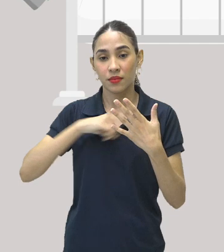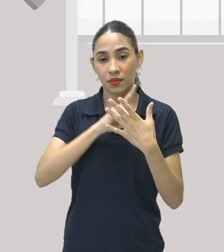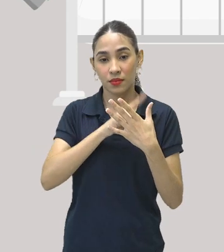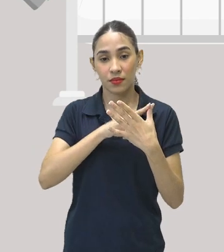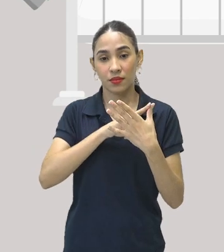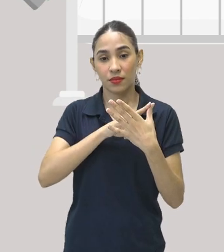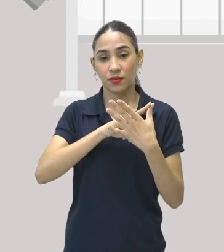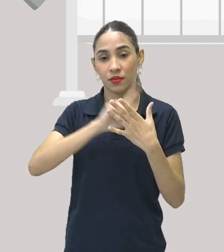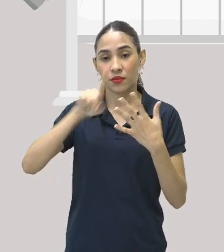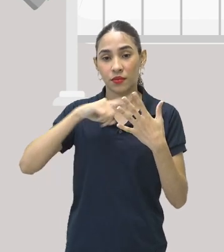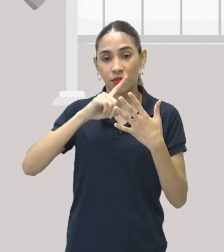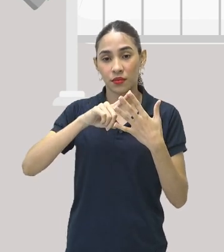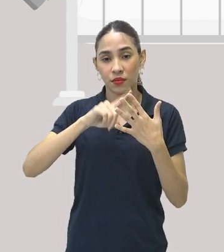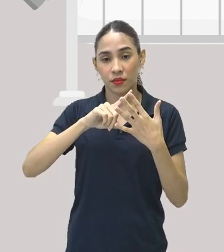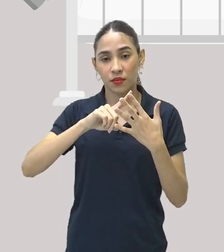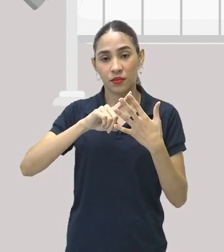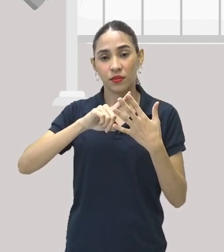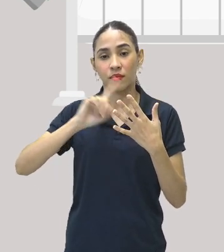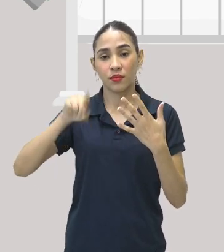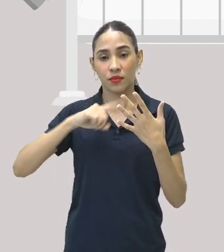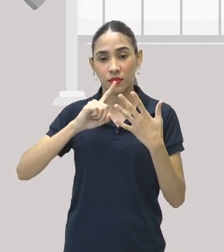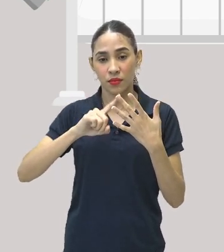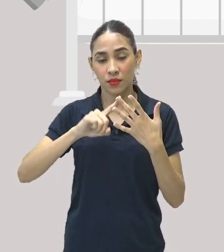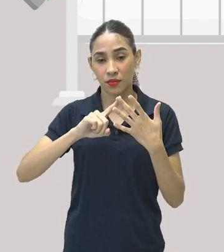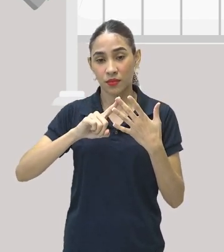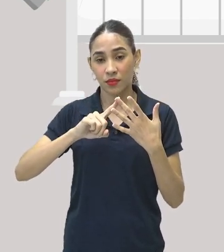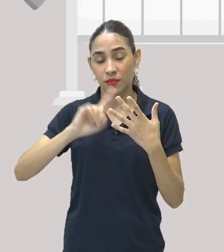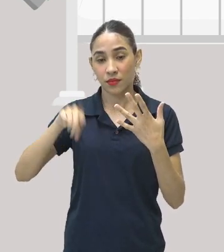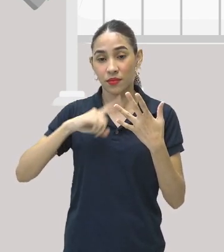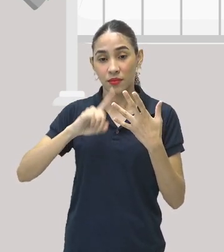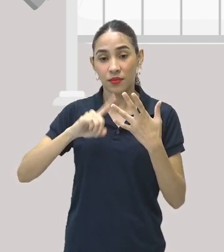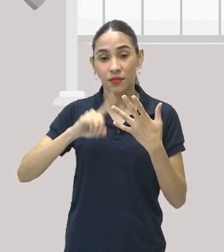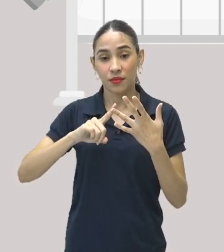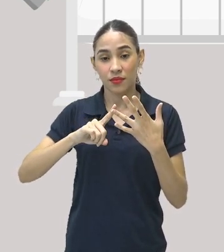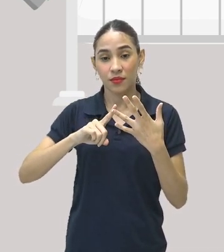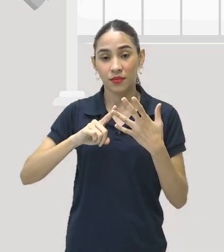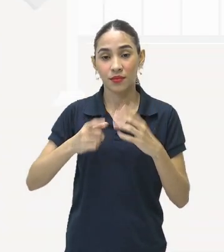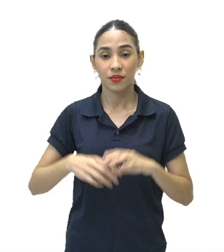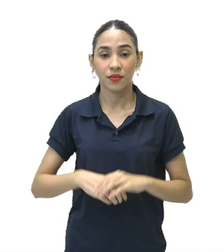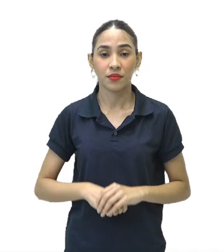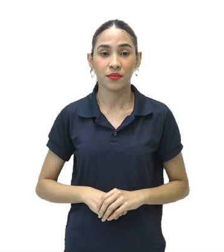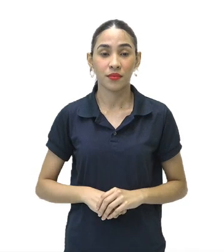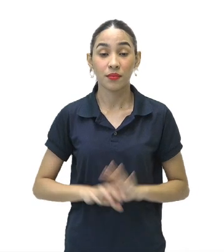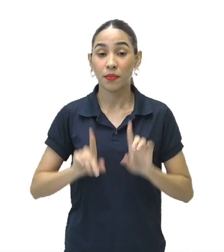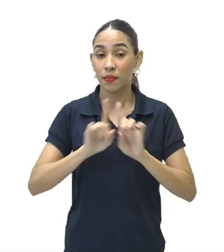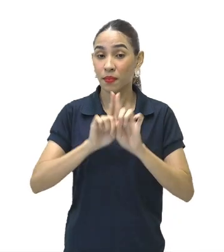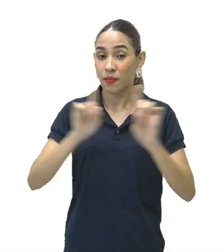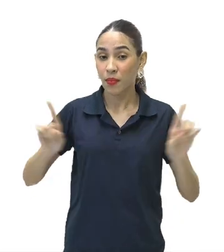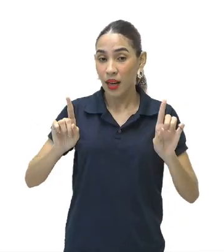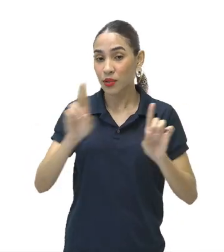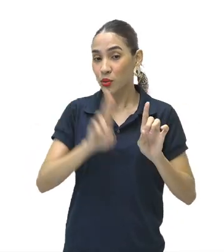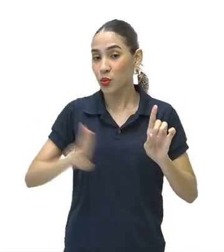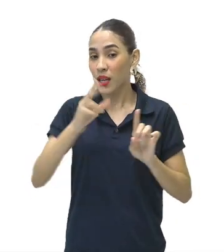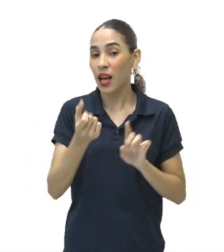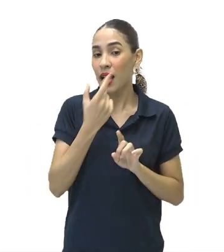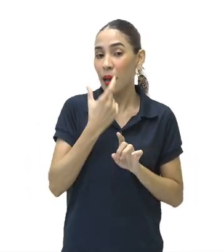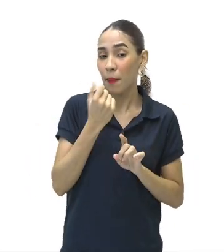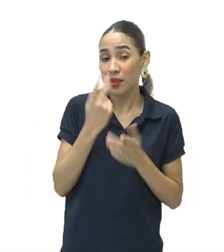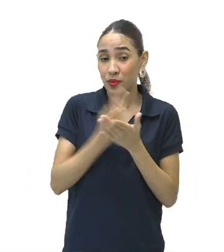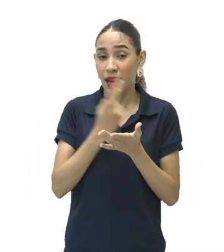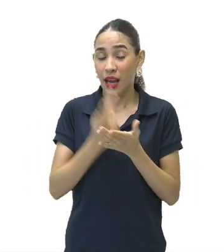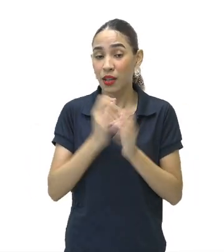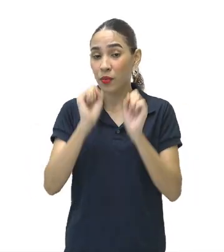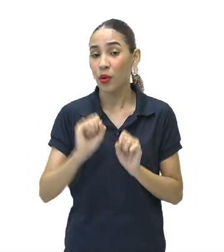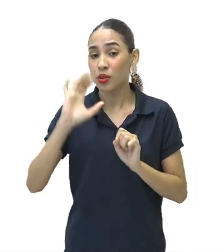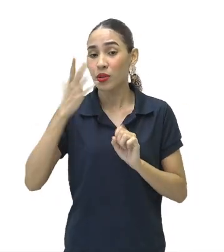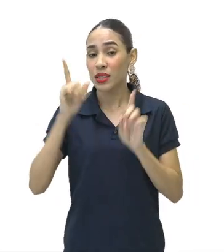amidalites, faringites, epiglotites, otites, sinusites. Porém, usar antibióticos de forma inadequada